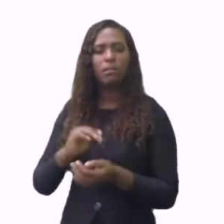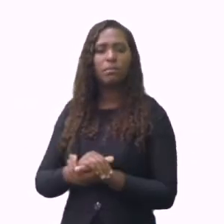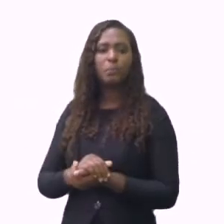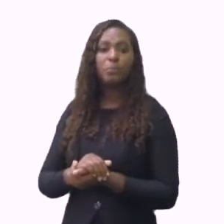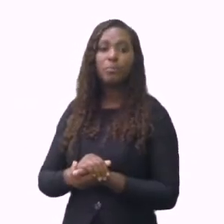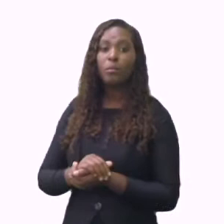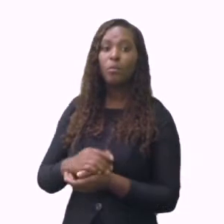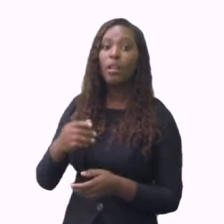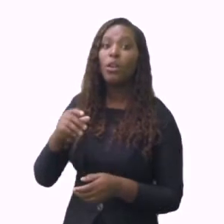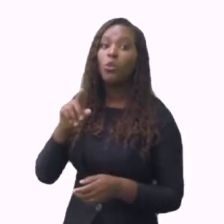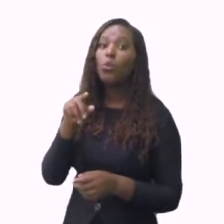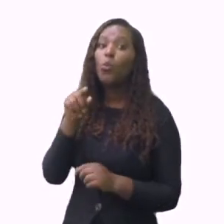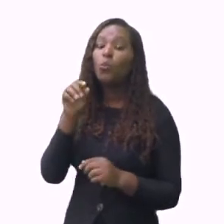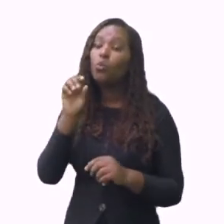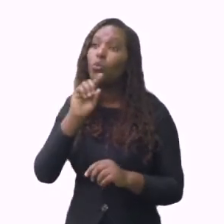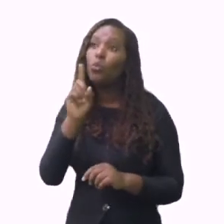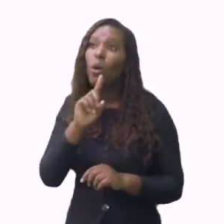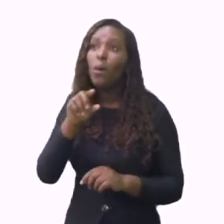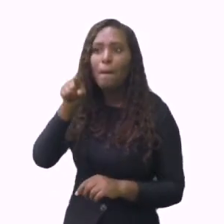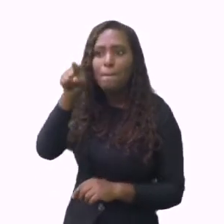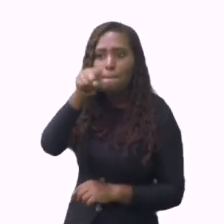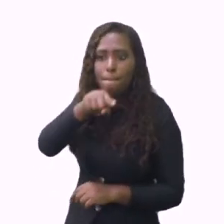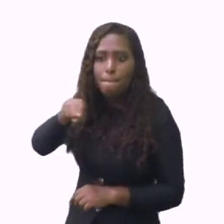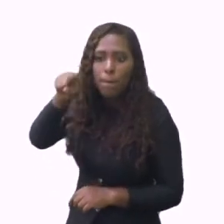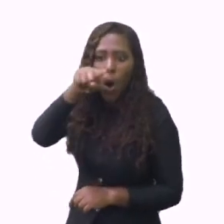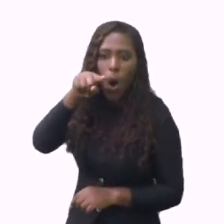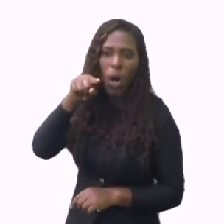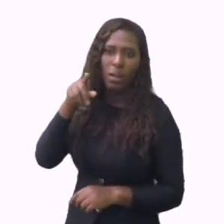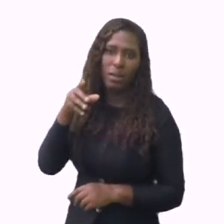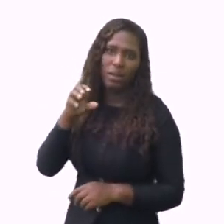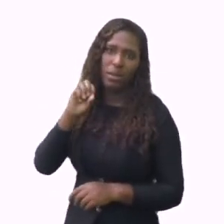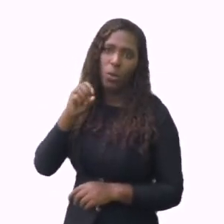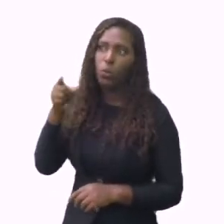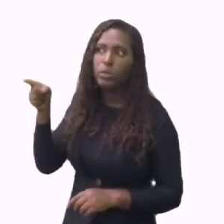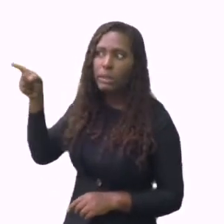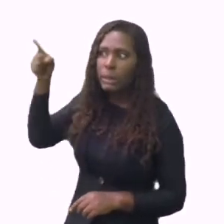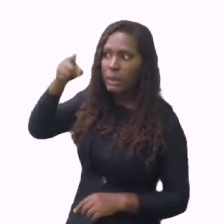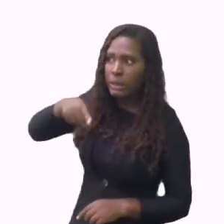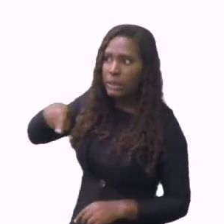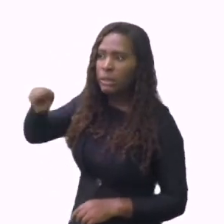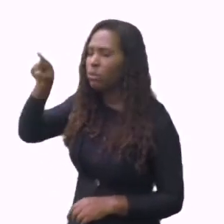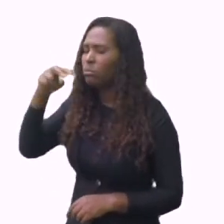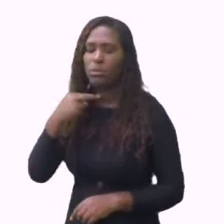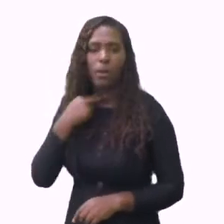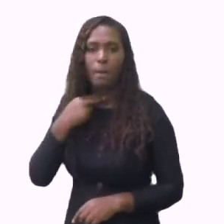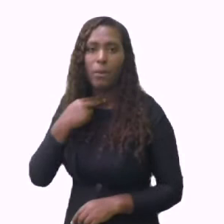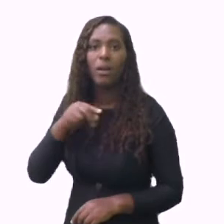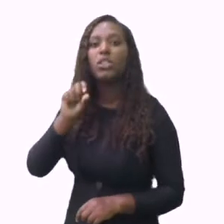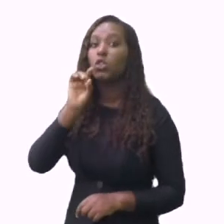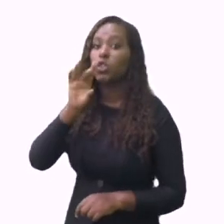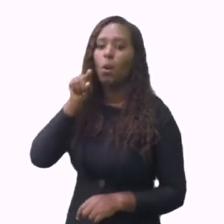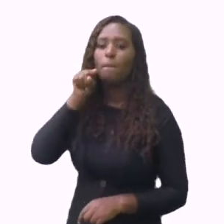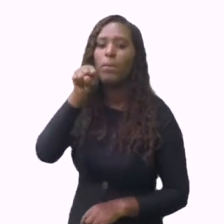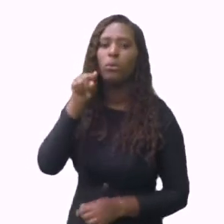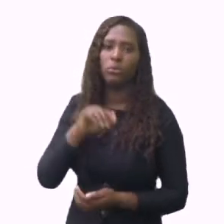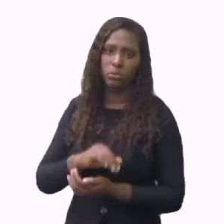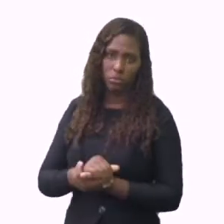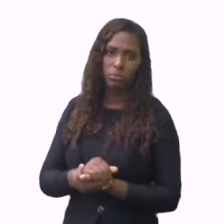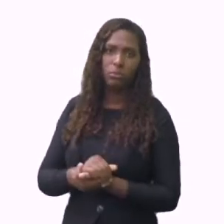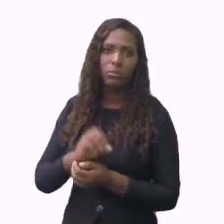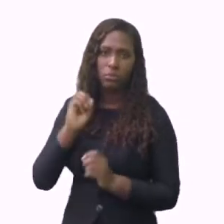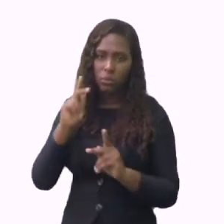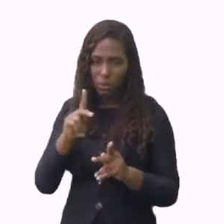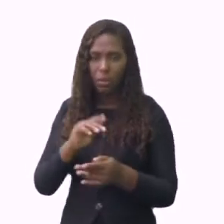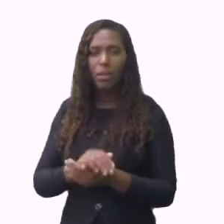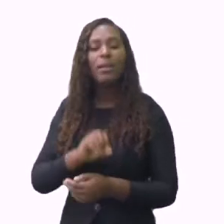gente simplesmente põe um ponto. Ponto. Exatamente. Então, se você está começando a aprender, se você está começando a